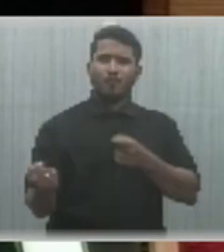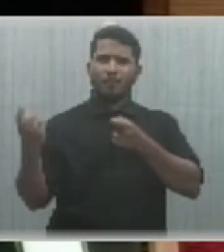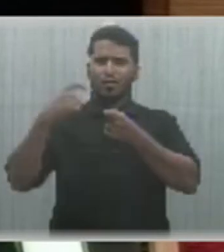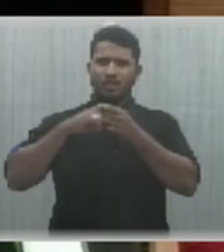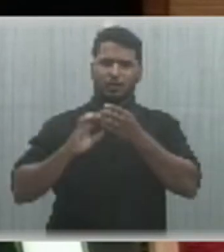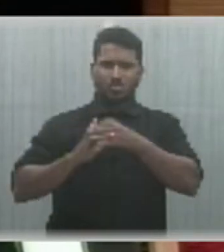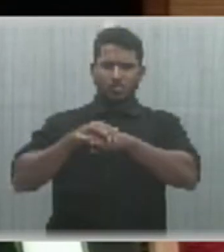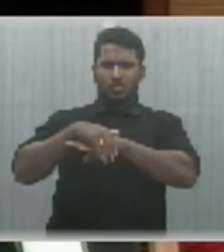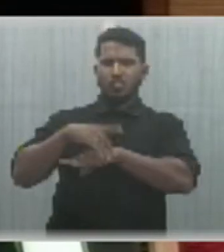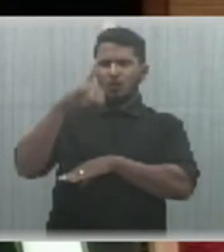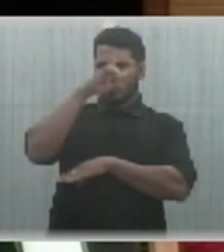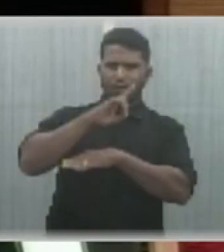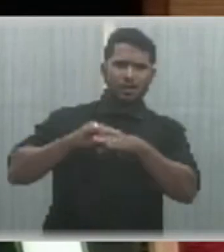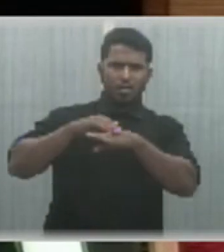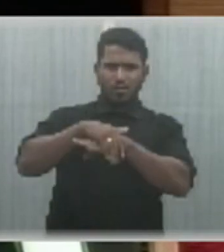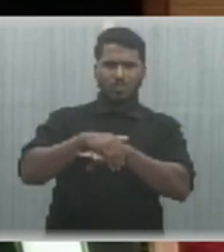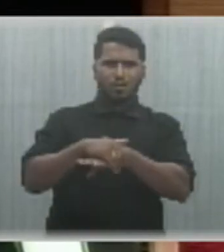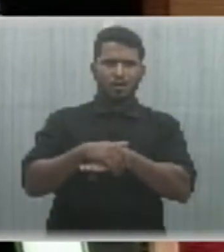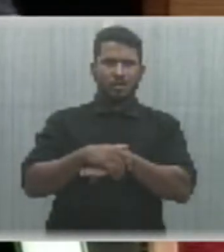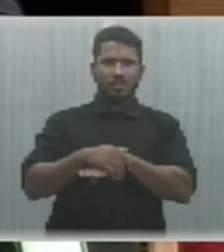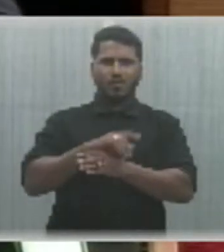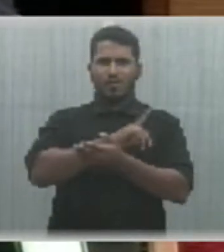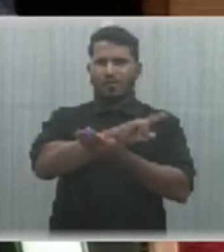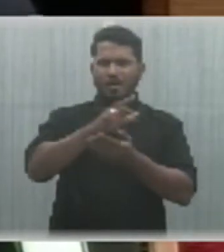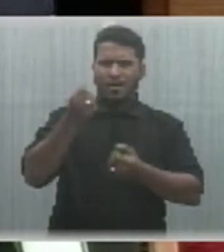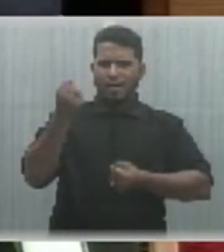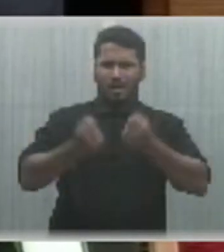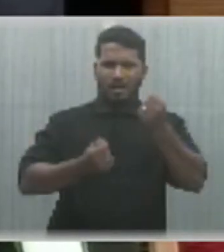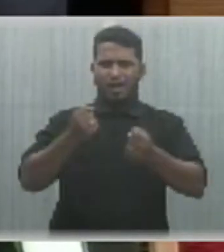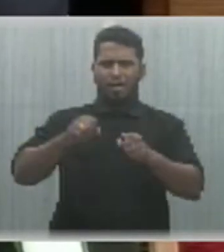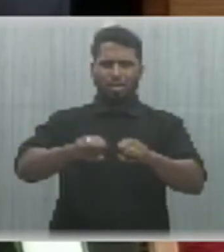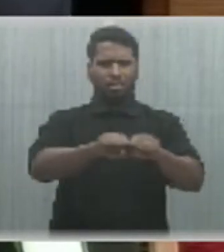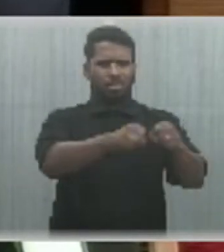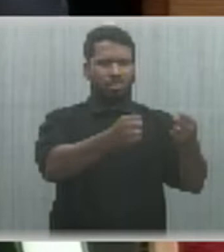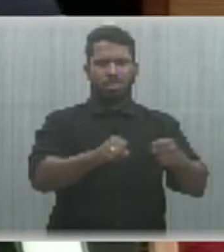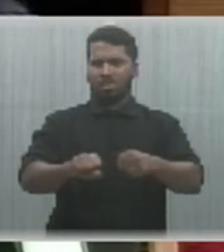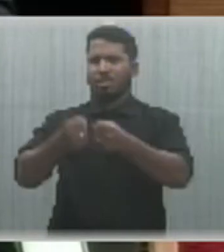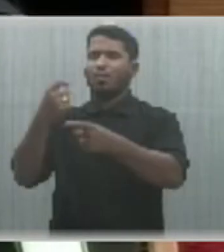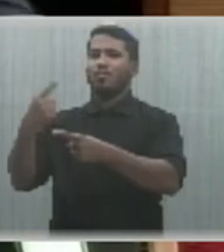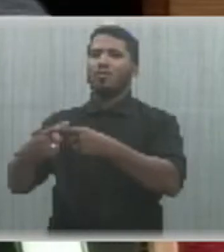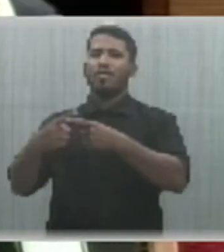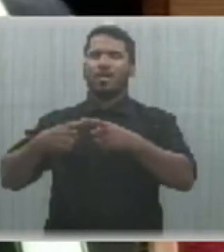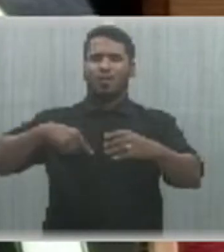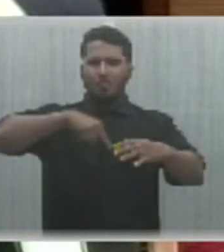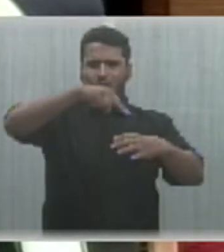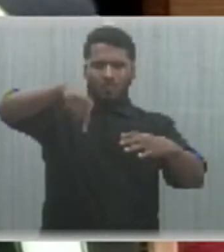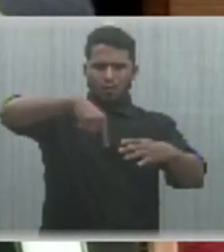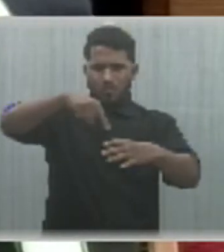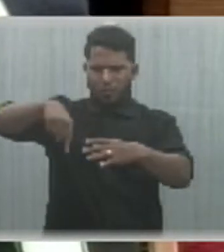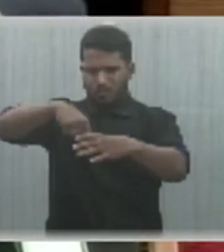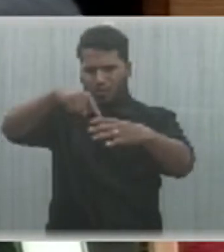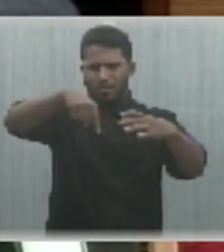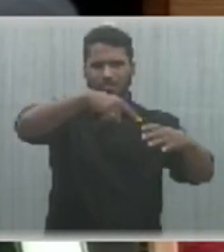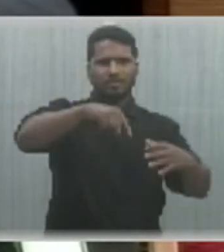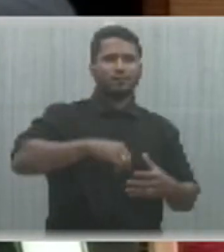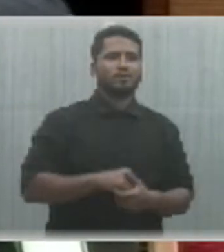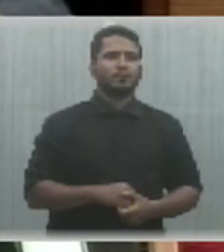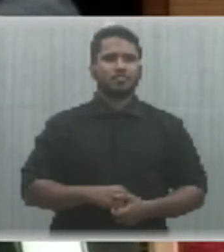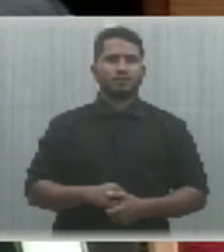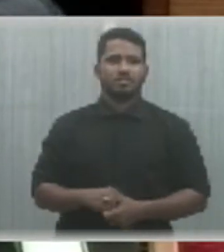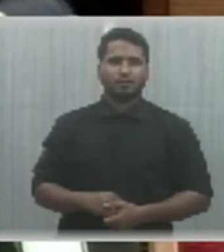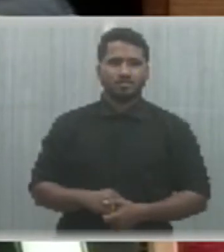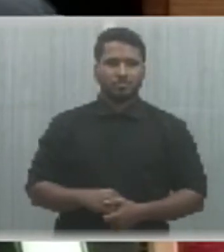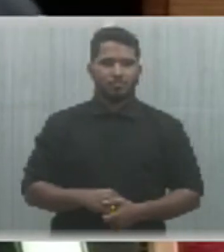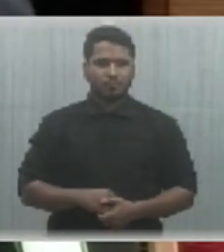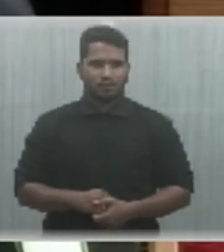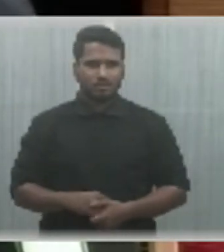noite, no domingo da noite, a quantidade de carros quebrados por causa dos buracos que surgem. Nada.